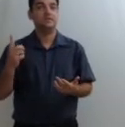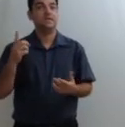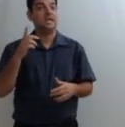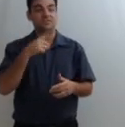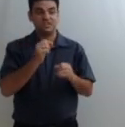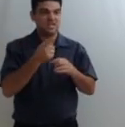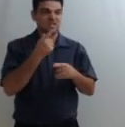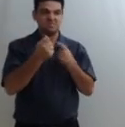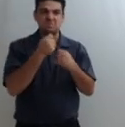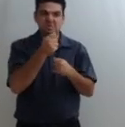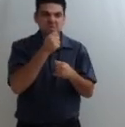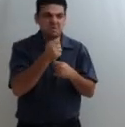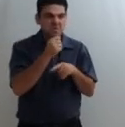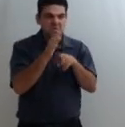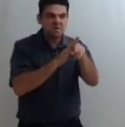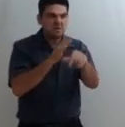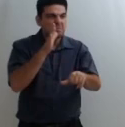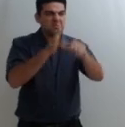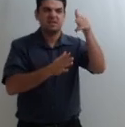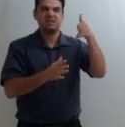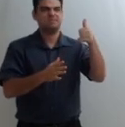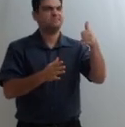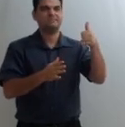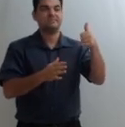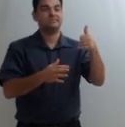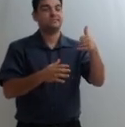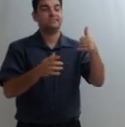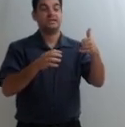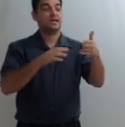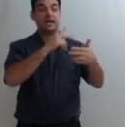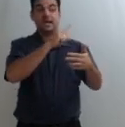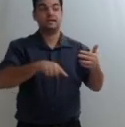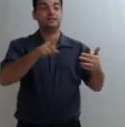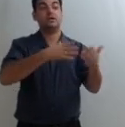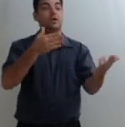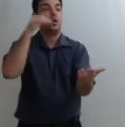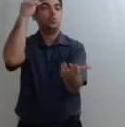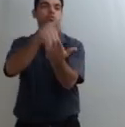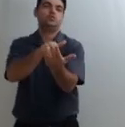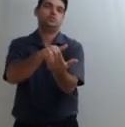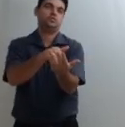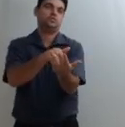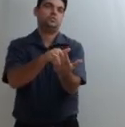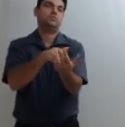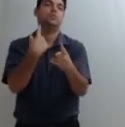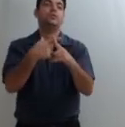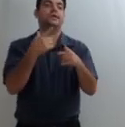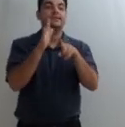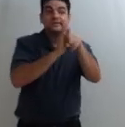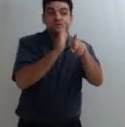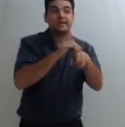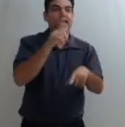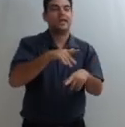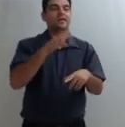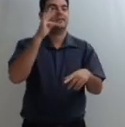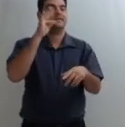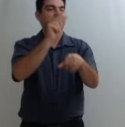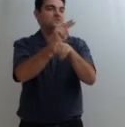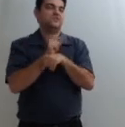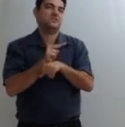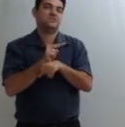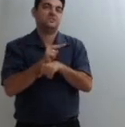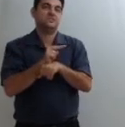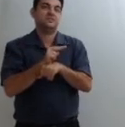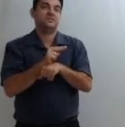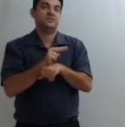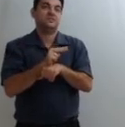instrução. E hoje o interrogatório é um ato tipicamente de defesa, é o momento em que o acusado tem o